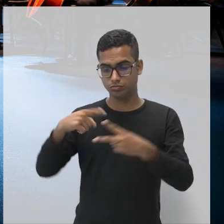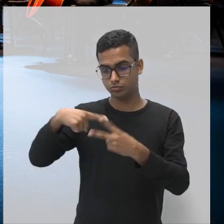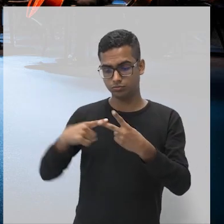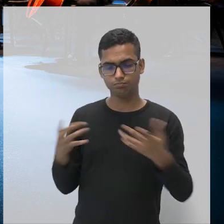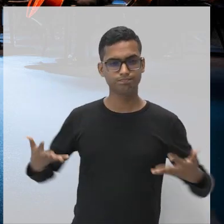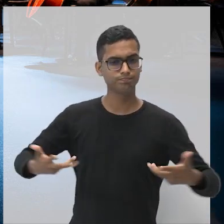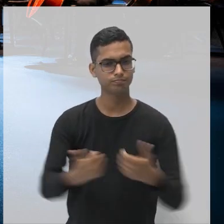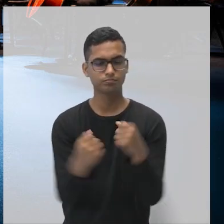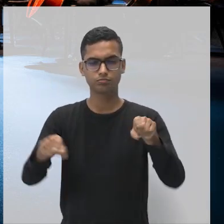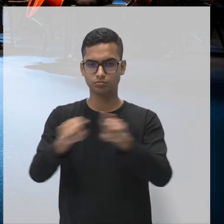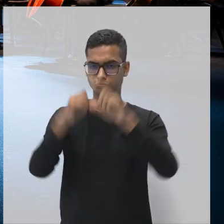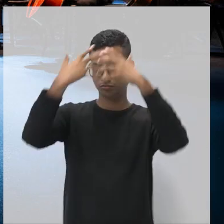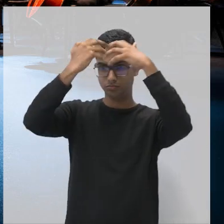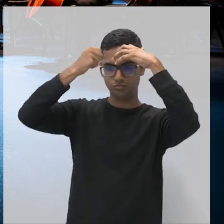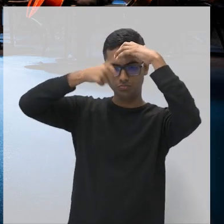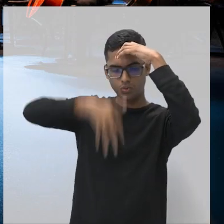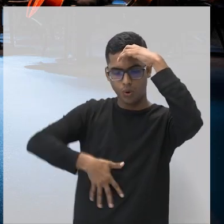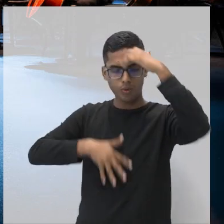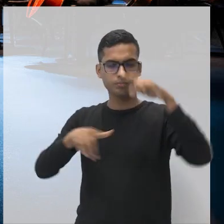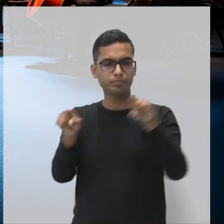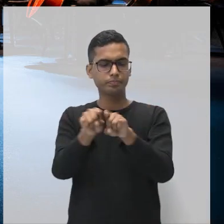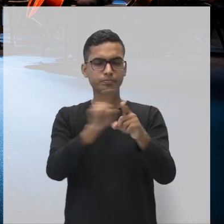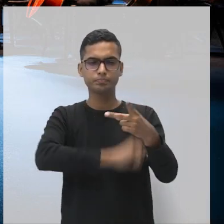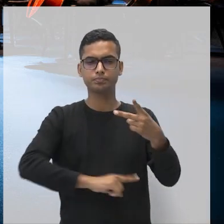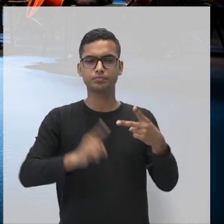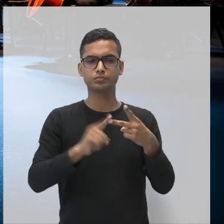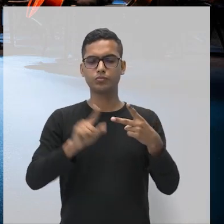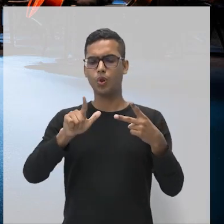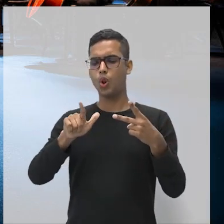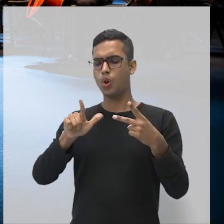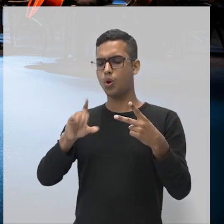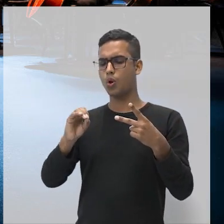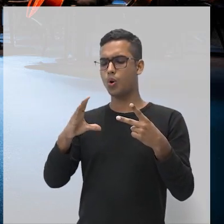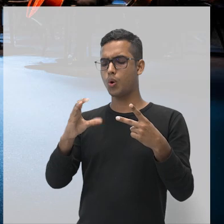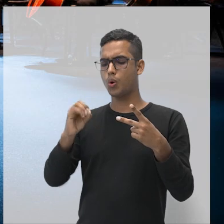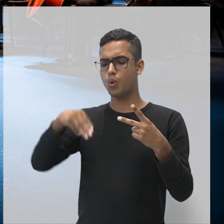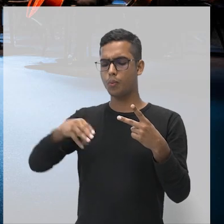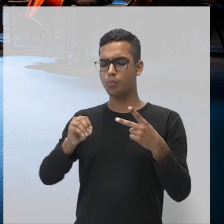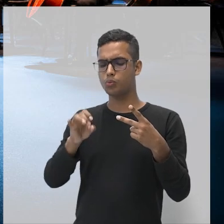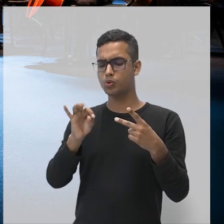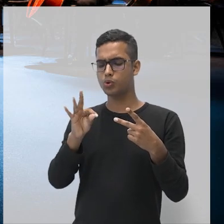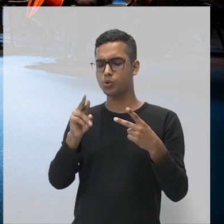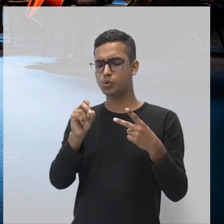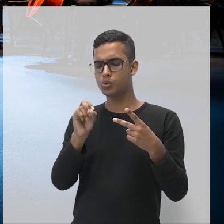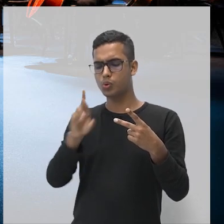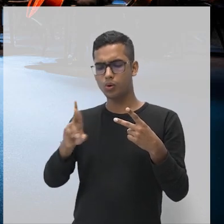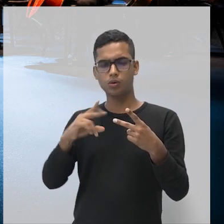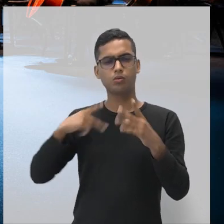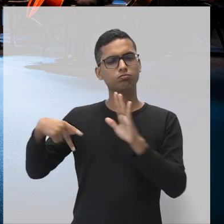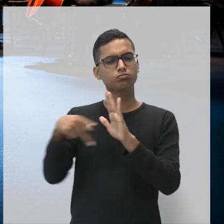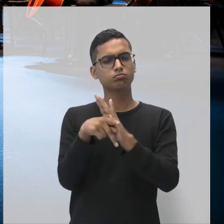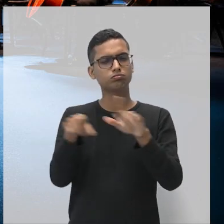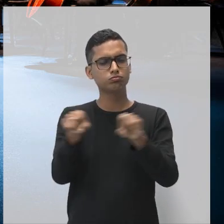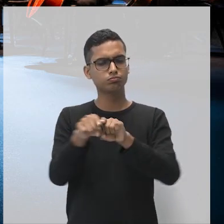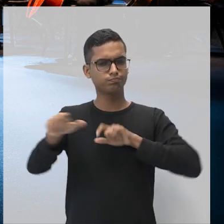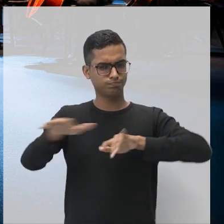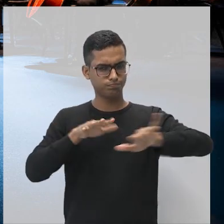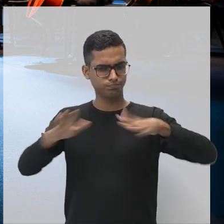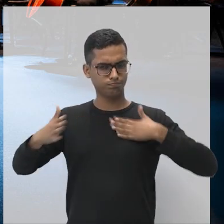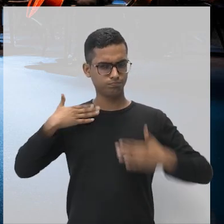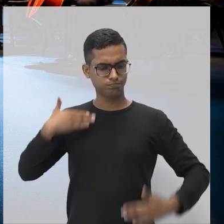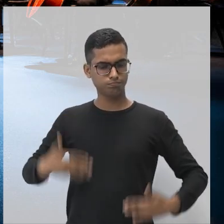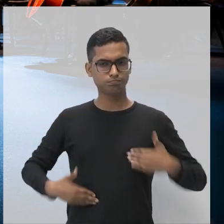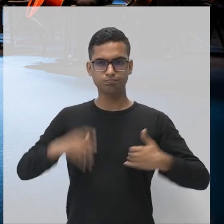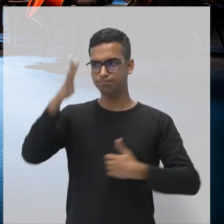sistema nervoso e locomotor, e não tem exemplo melhor para falar quando a gente imagina uma orquestra sinfônica,